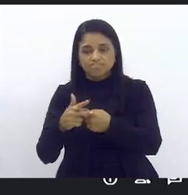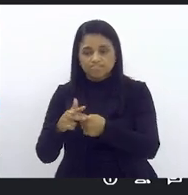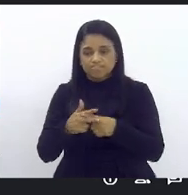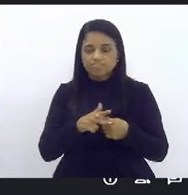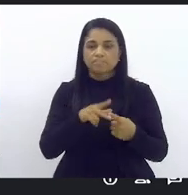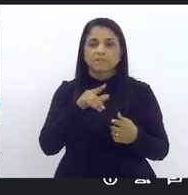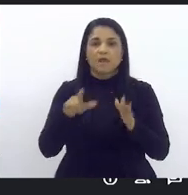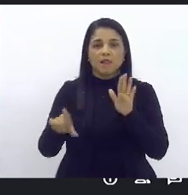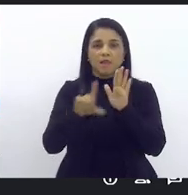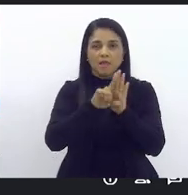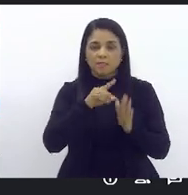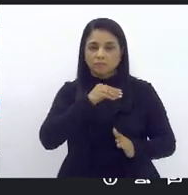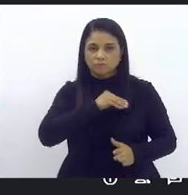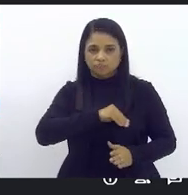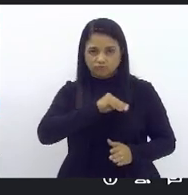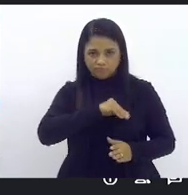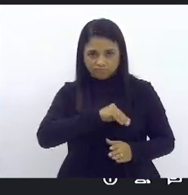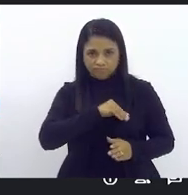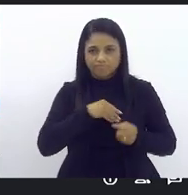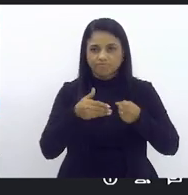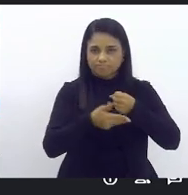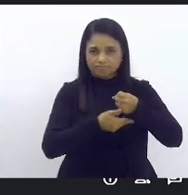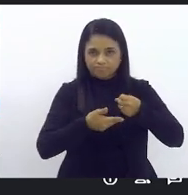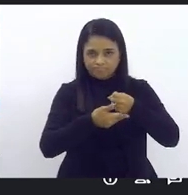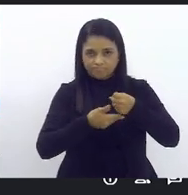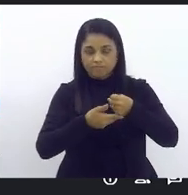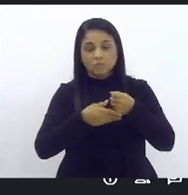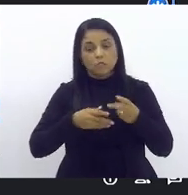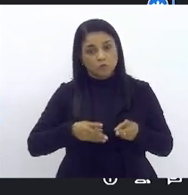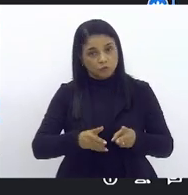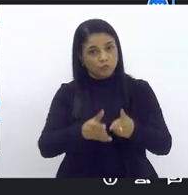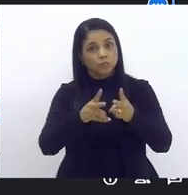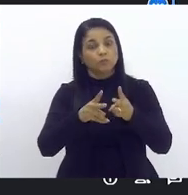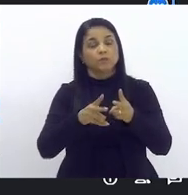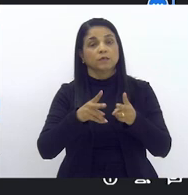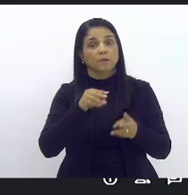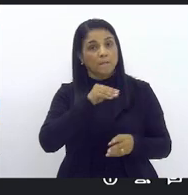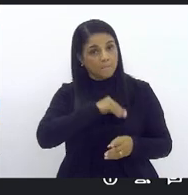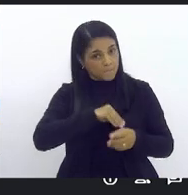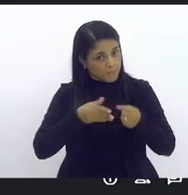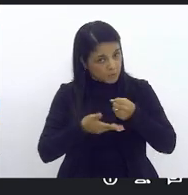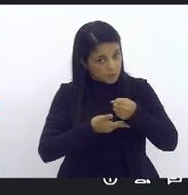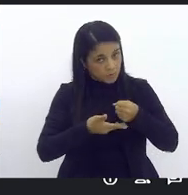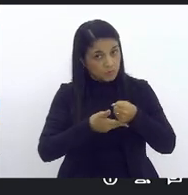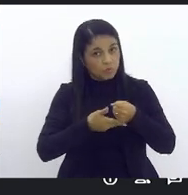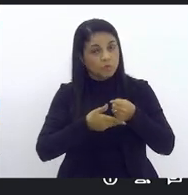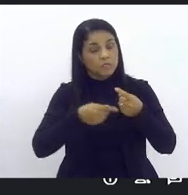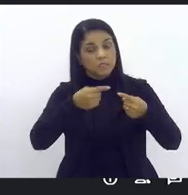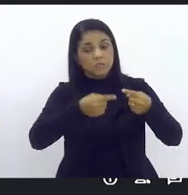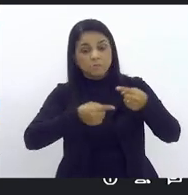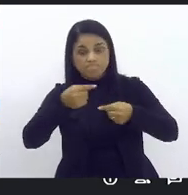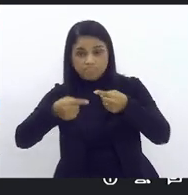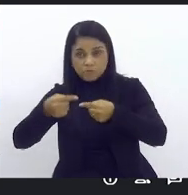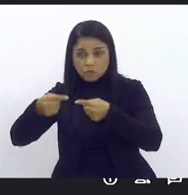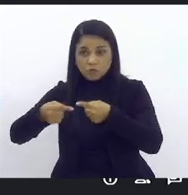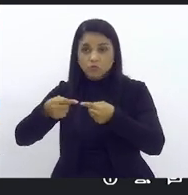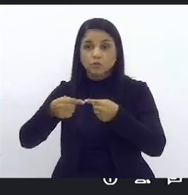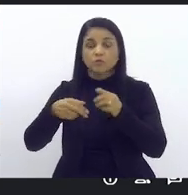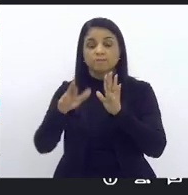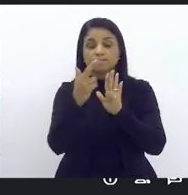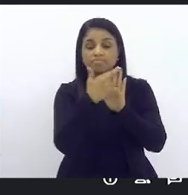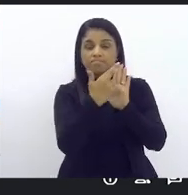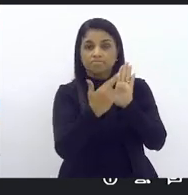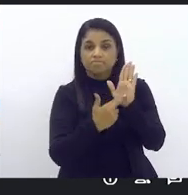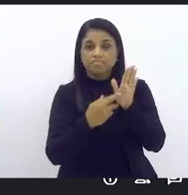do piso, considerando que continue existindo o piso, que a gente rediscuta o critério